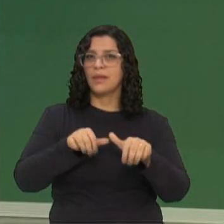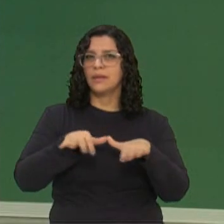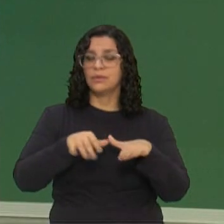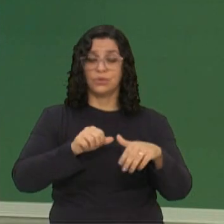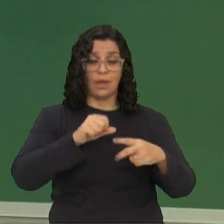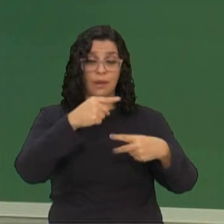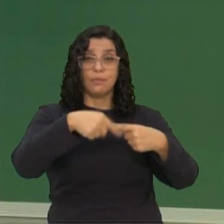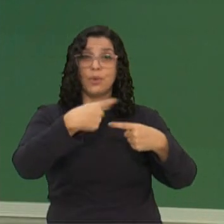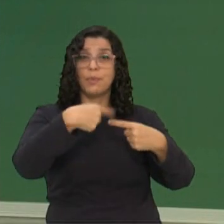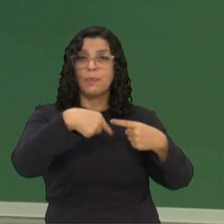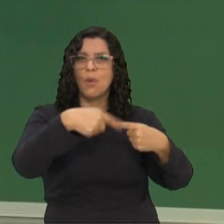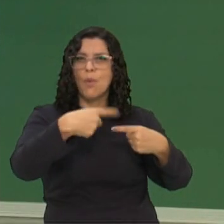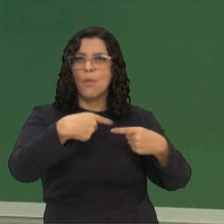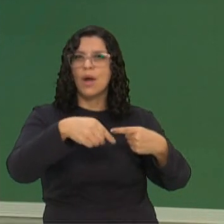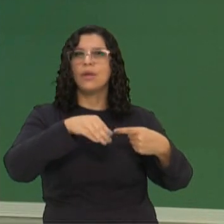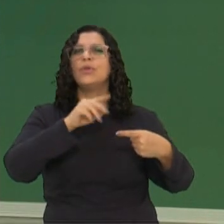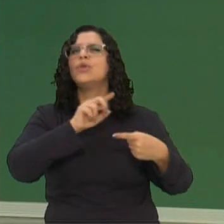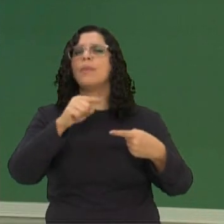que